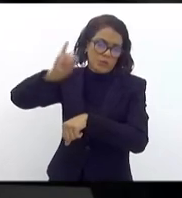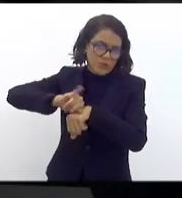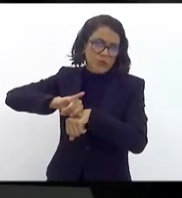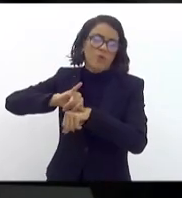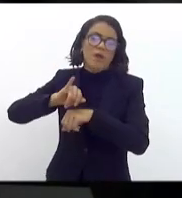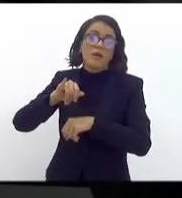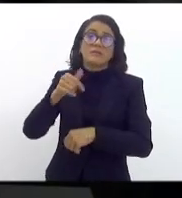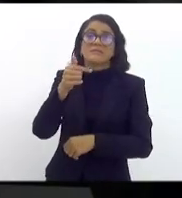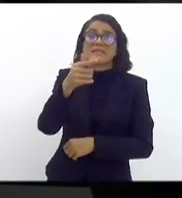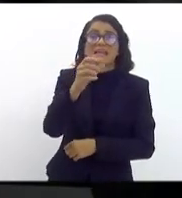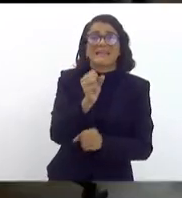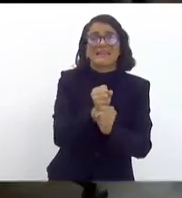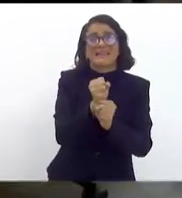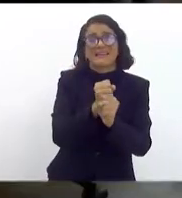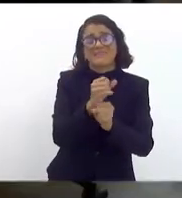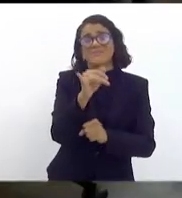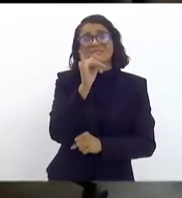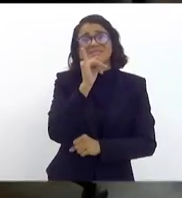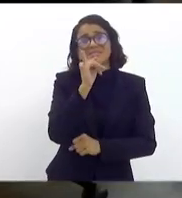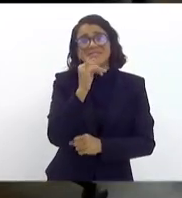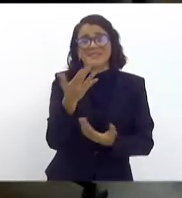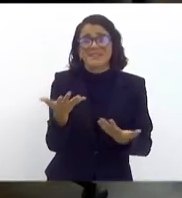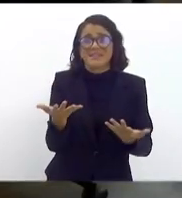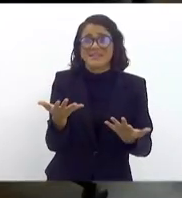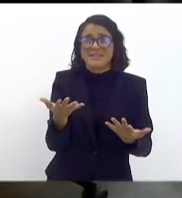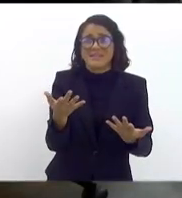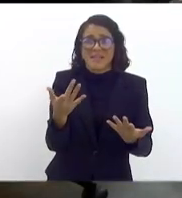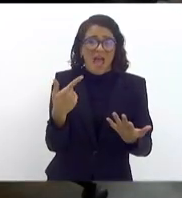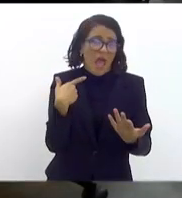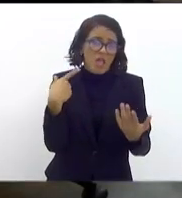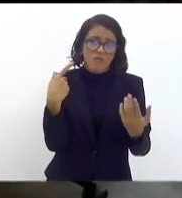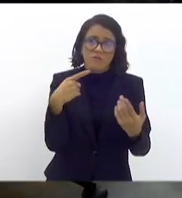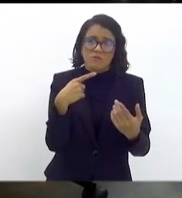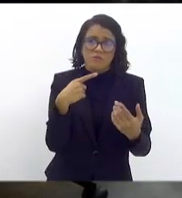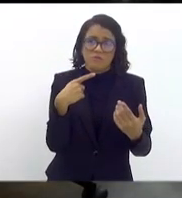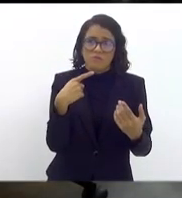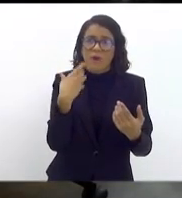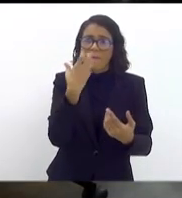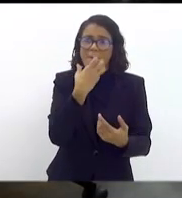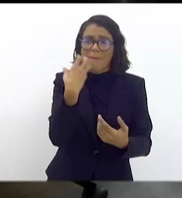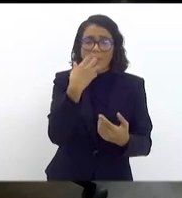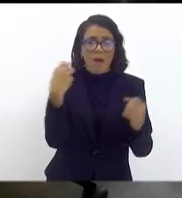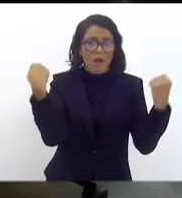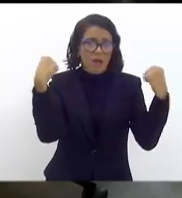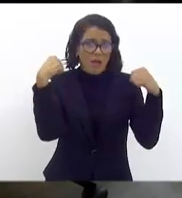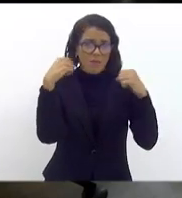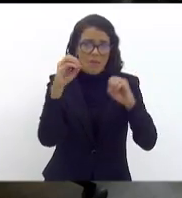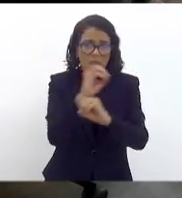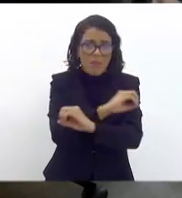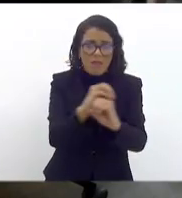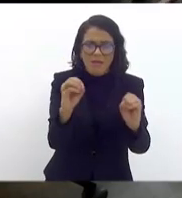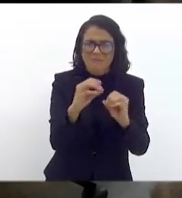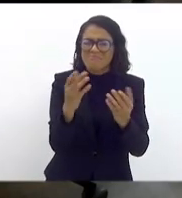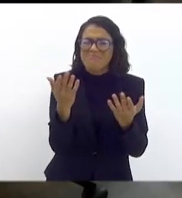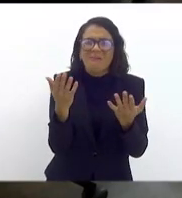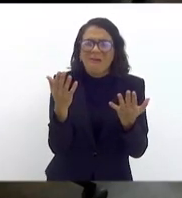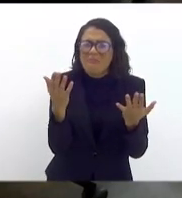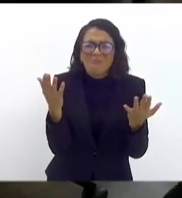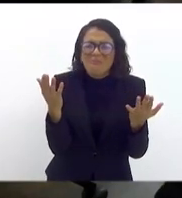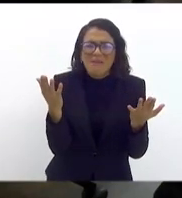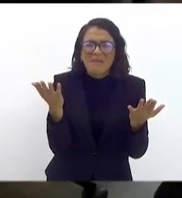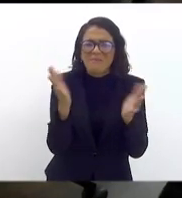passam 70 não anos... Não vai voltar para o bar, para o restaurante, então fica... para a academia, para ninguém. Não, isso jamais. Não, só para deixar claro, por favor. Voltar para o bar?